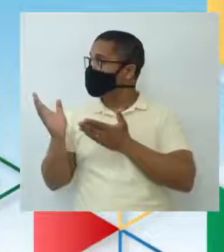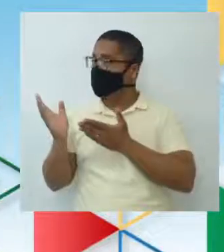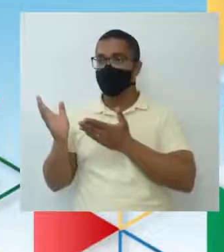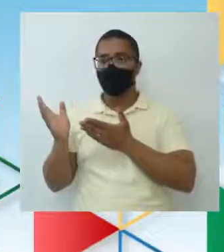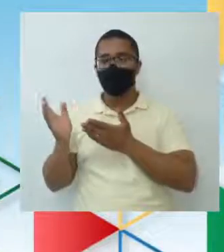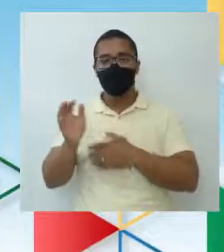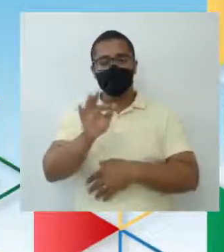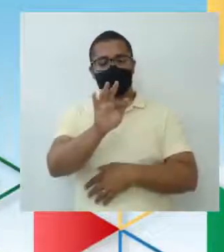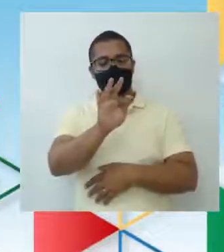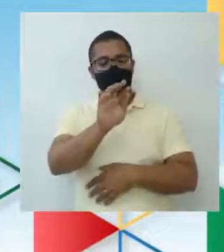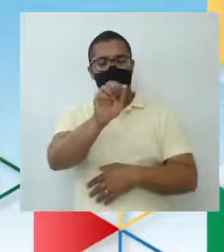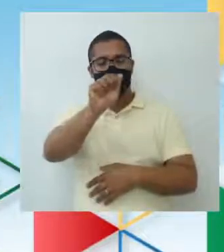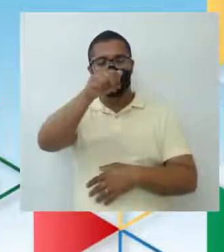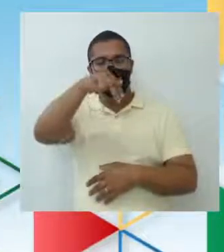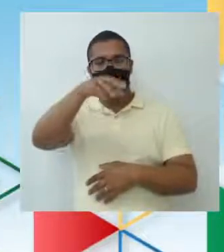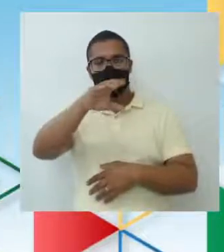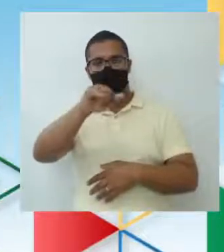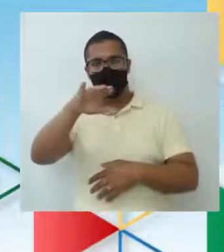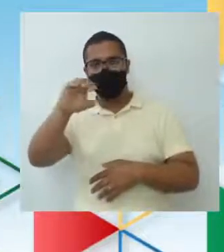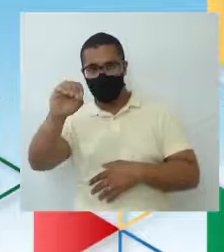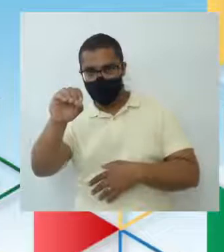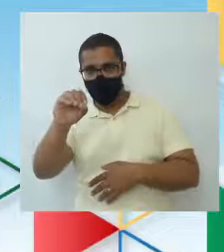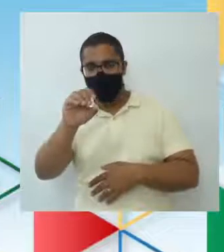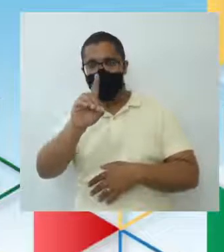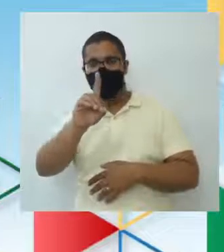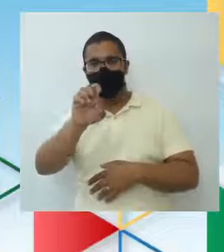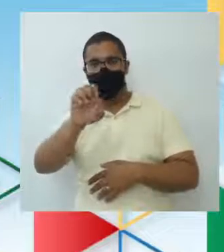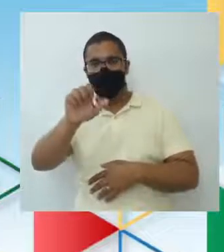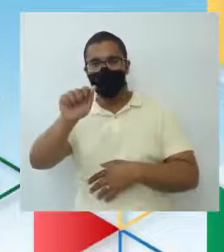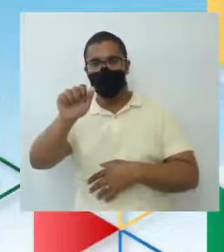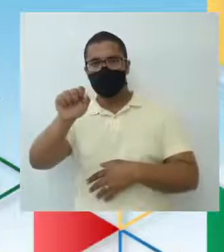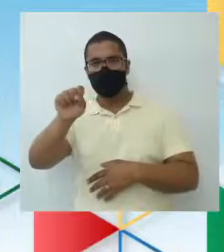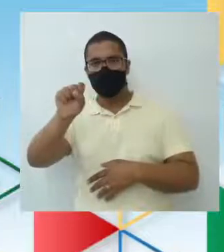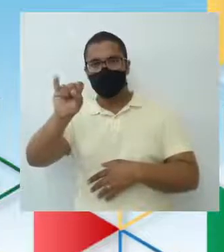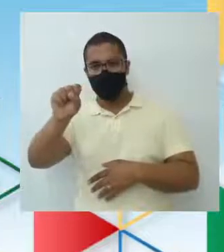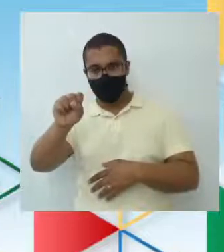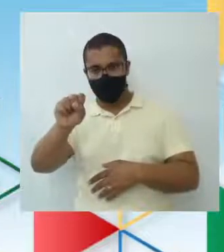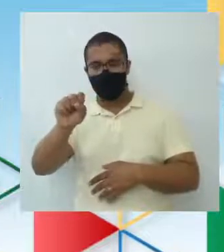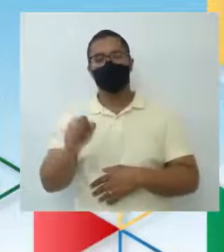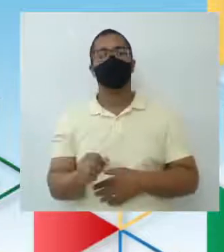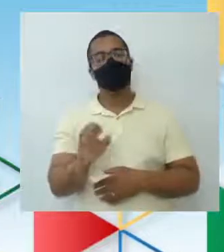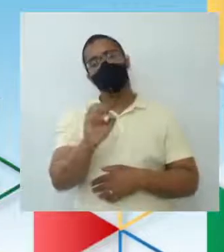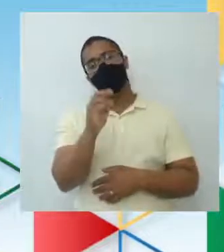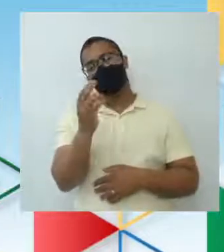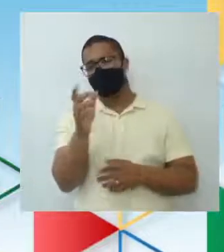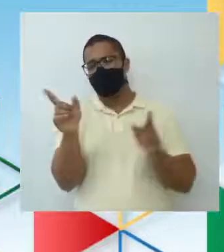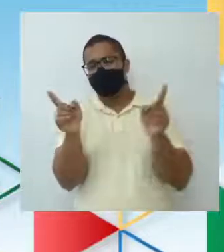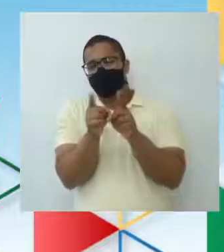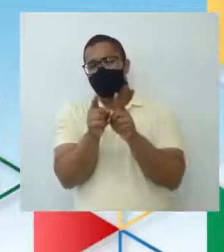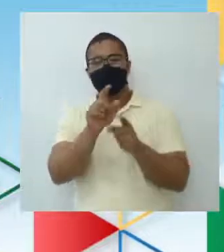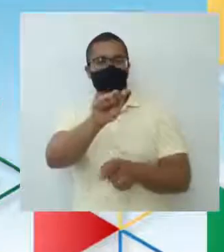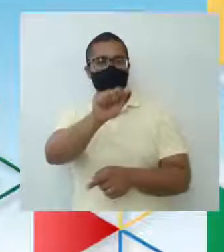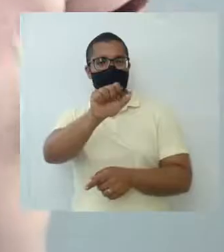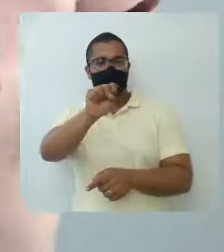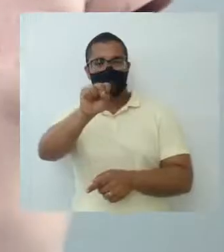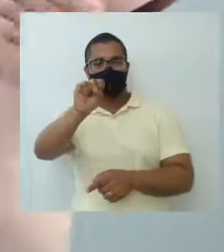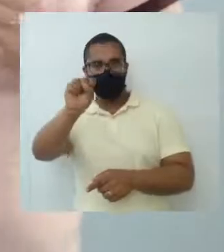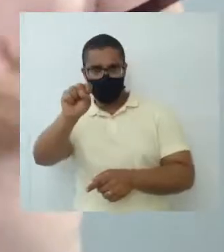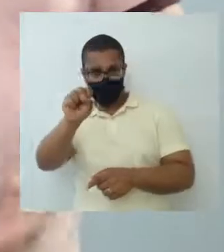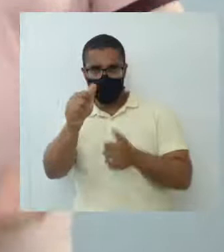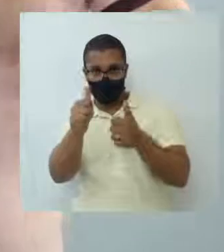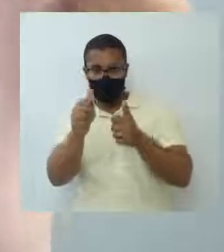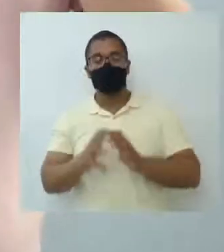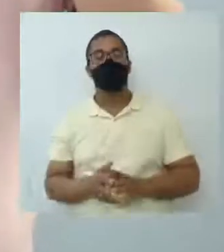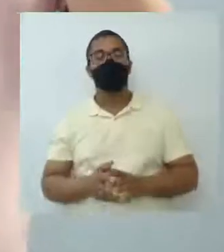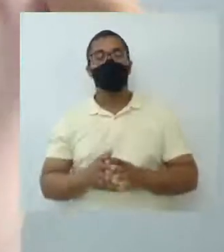ver Francisco de Assis ou São Francisco de Assis. Mas antes de começarmos a nossa